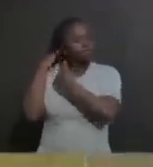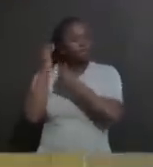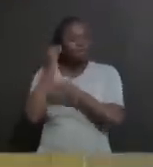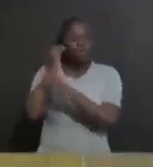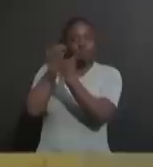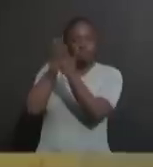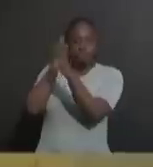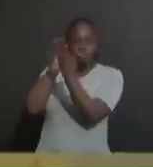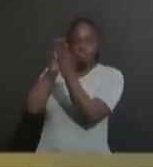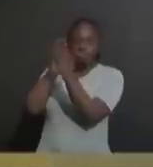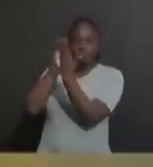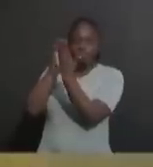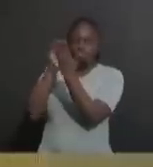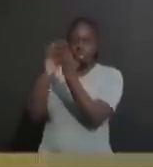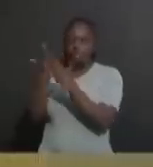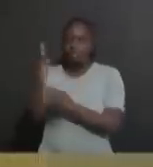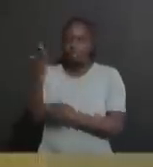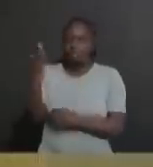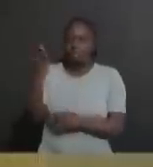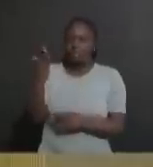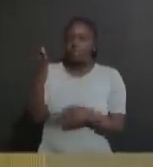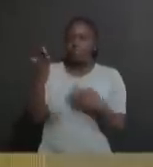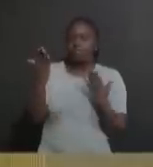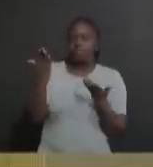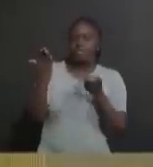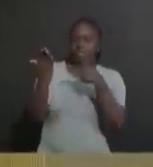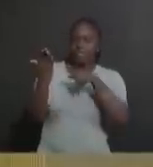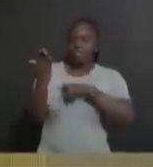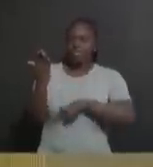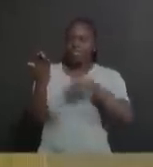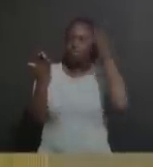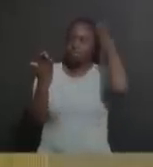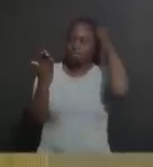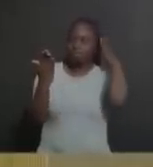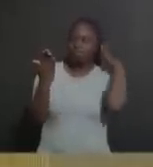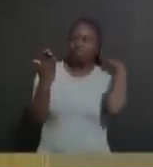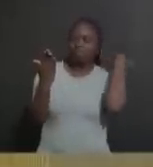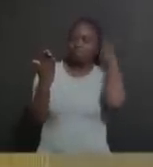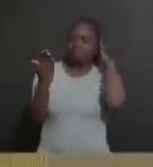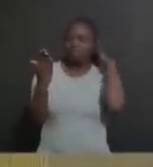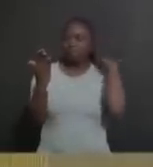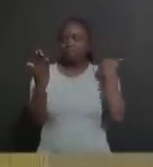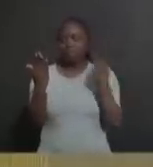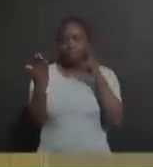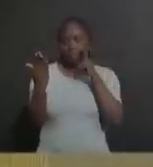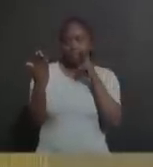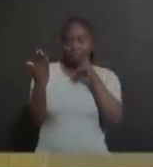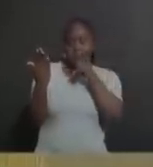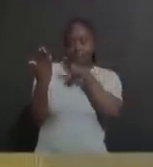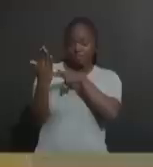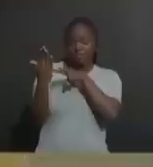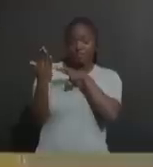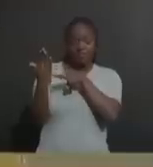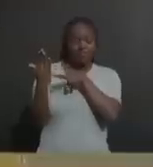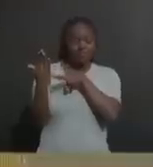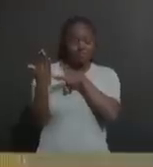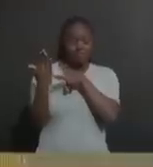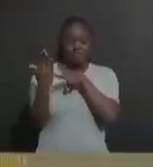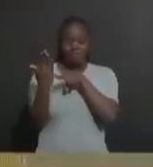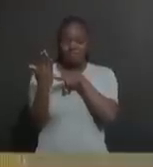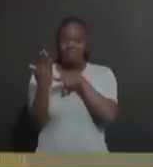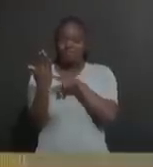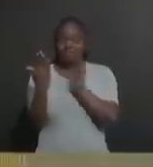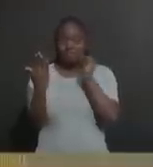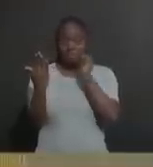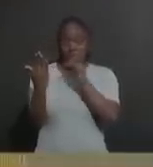assim: ele está te machucando de novo, né? Hã? Eu estou vendo nos seus olhos